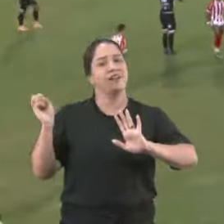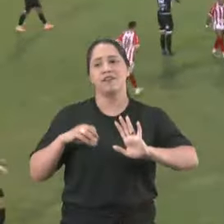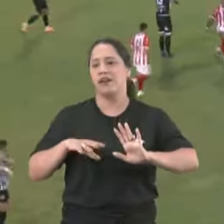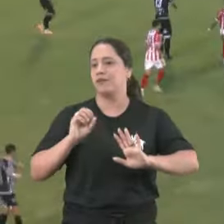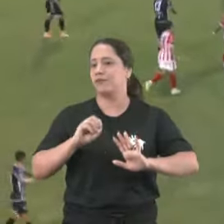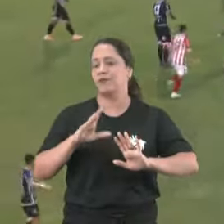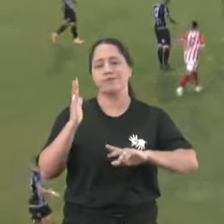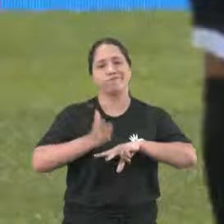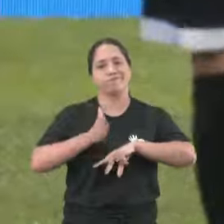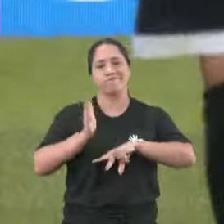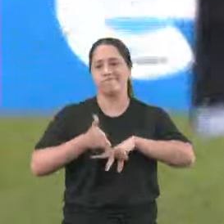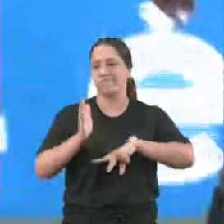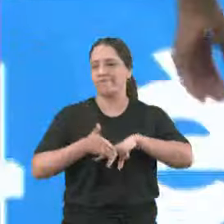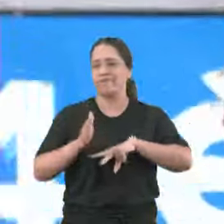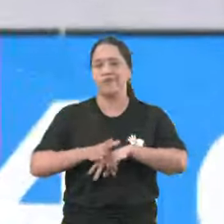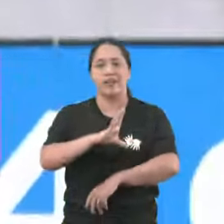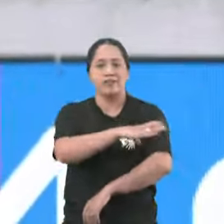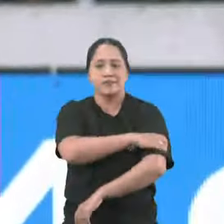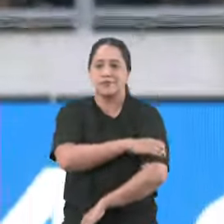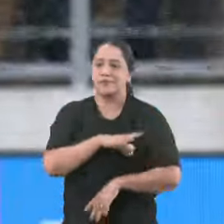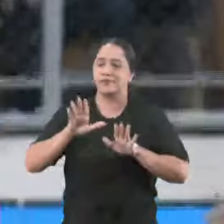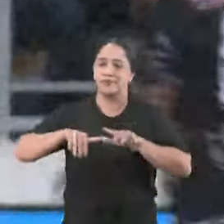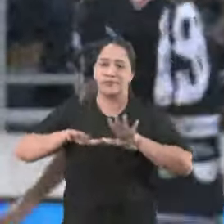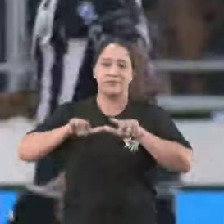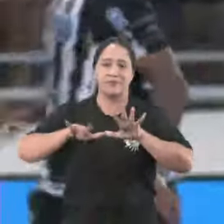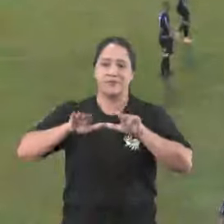sequência, falta em cima do Didira.